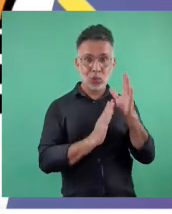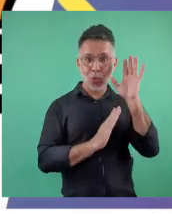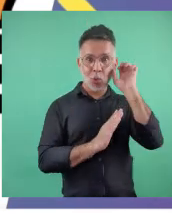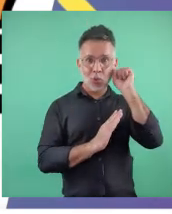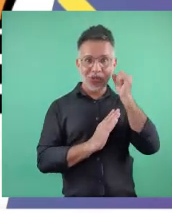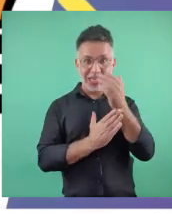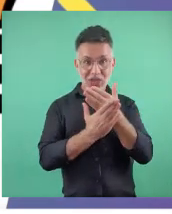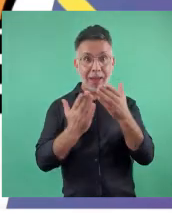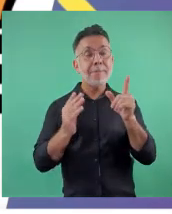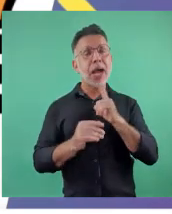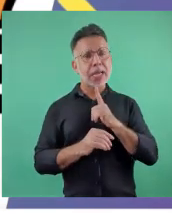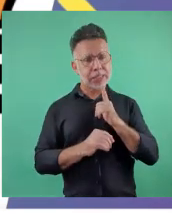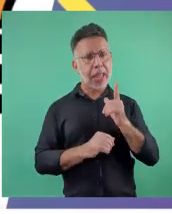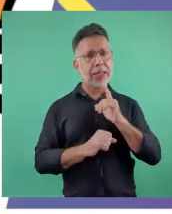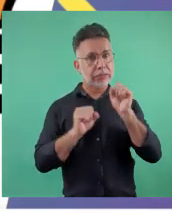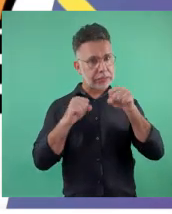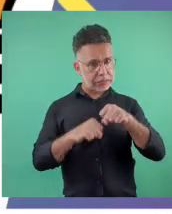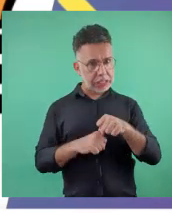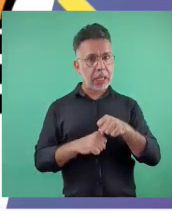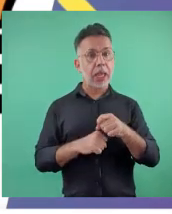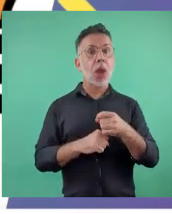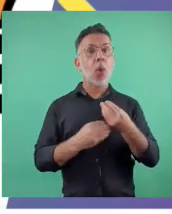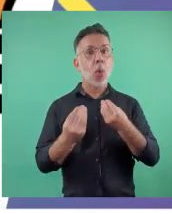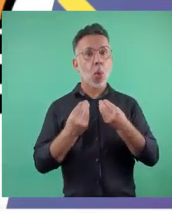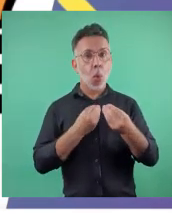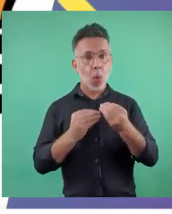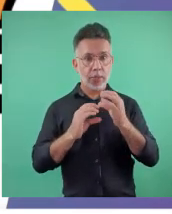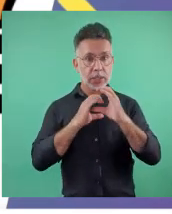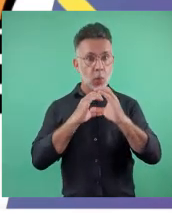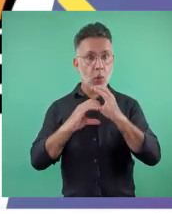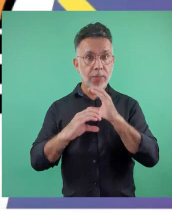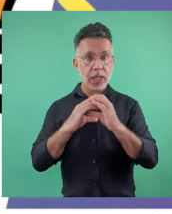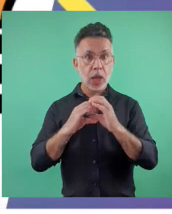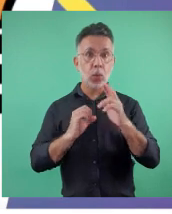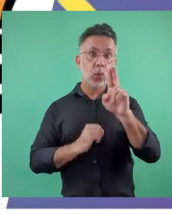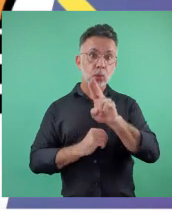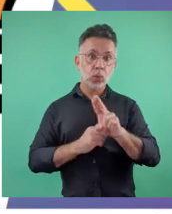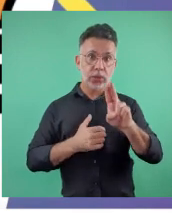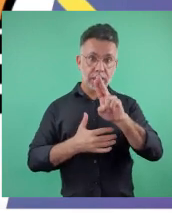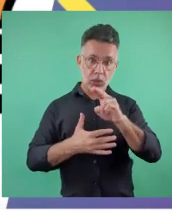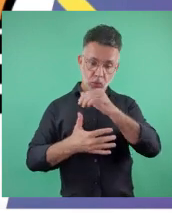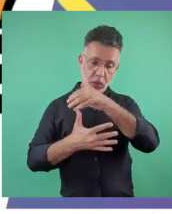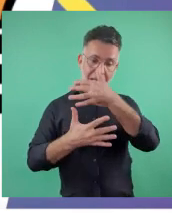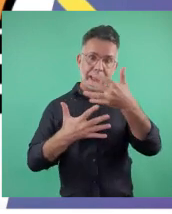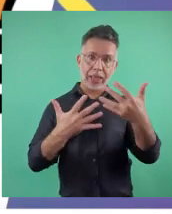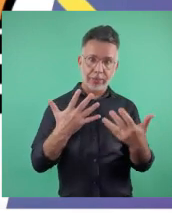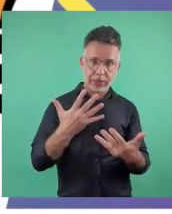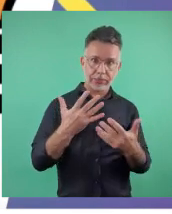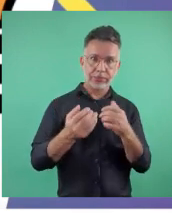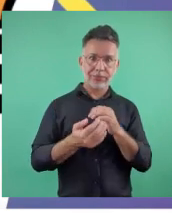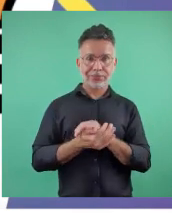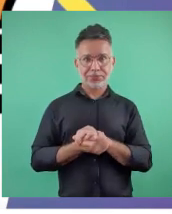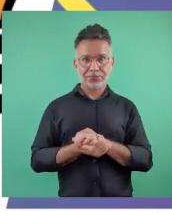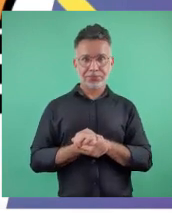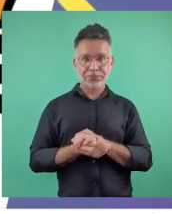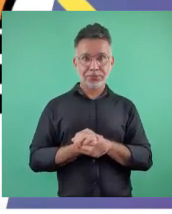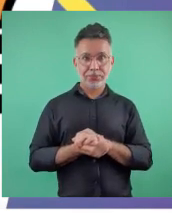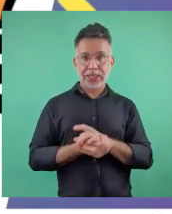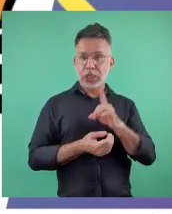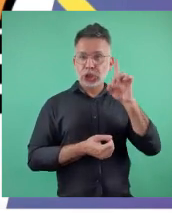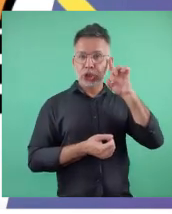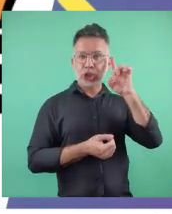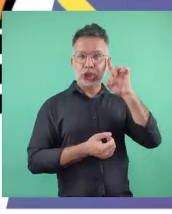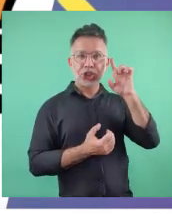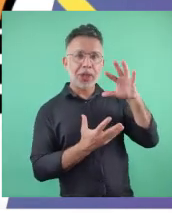às vezes não tem uma comunicação tradicional do ouvinte, mas ele tem sim como